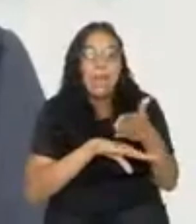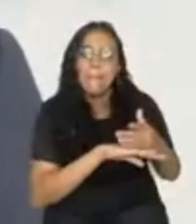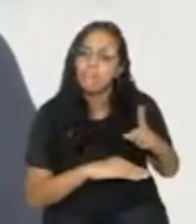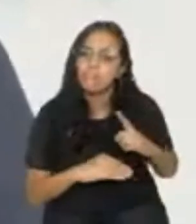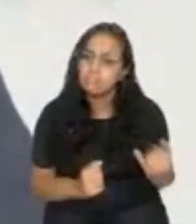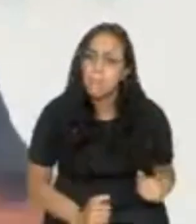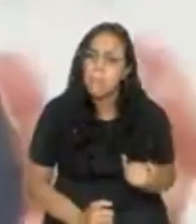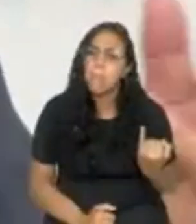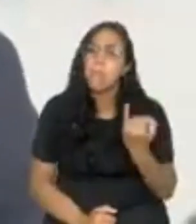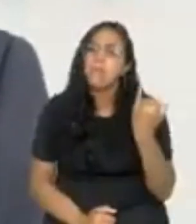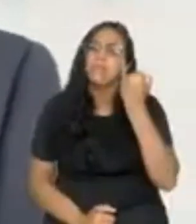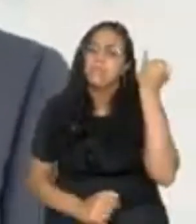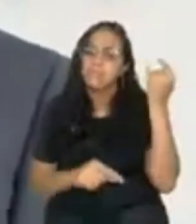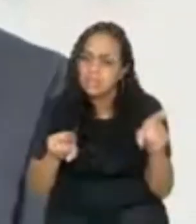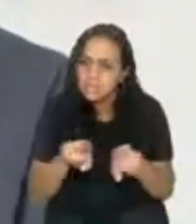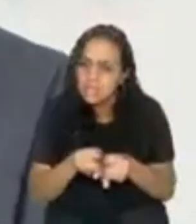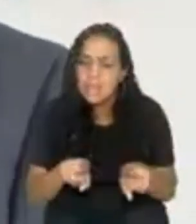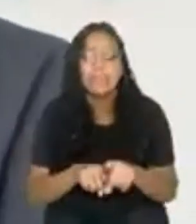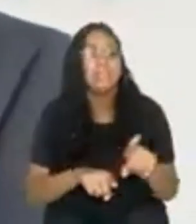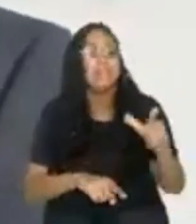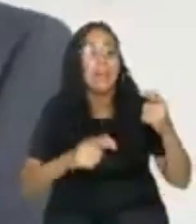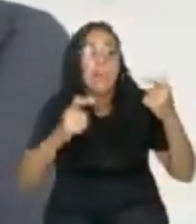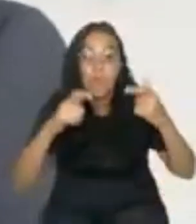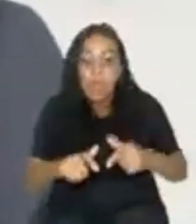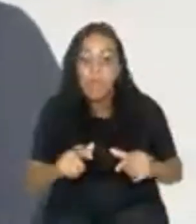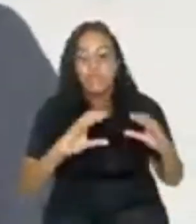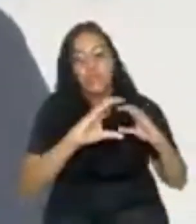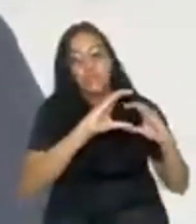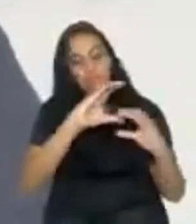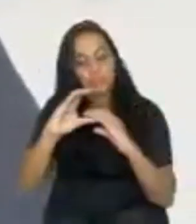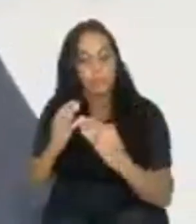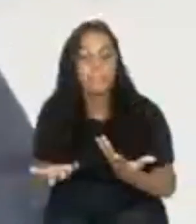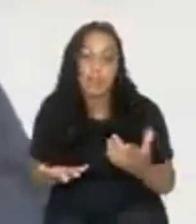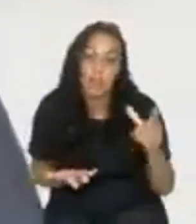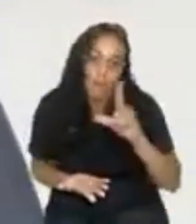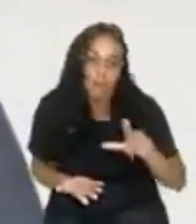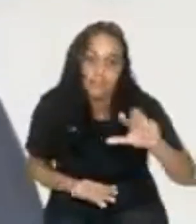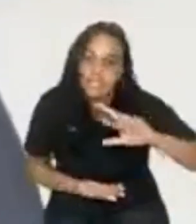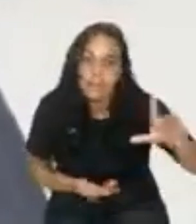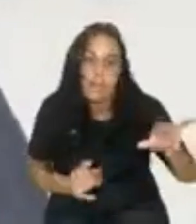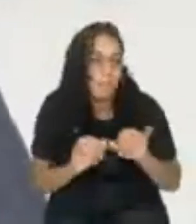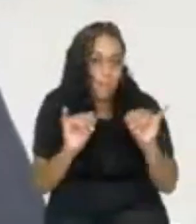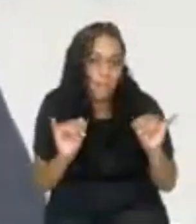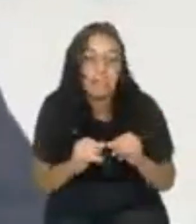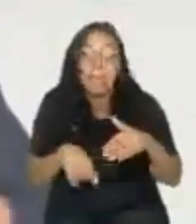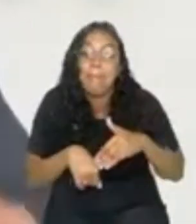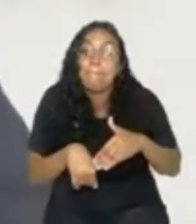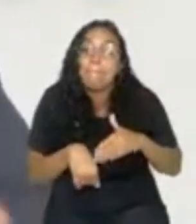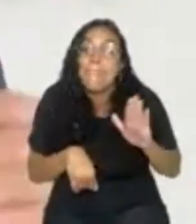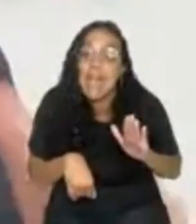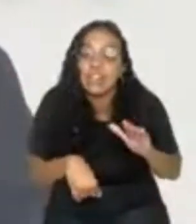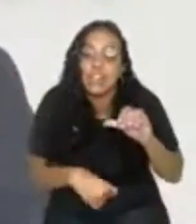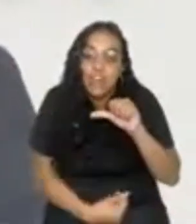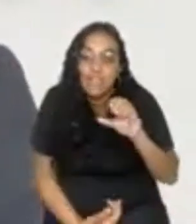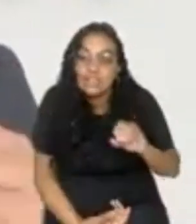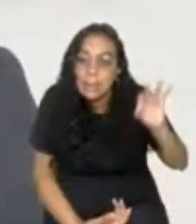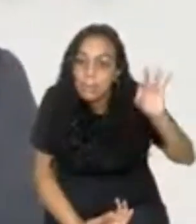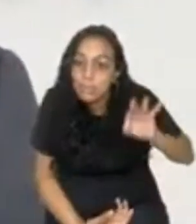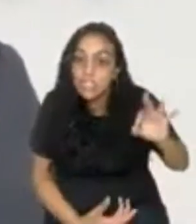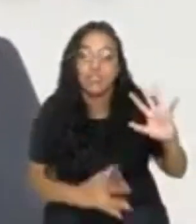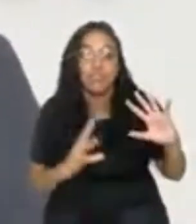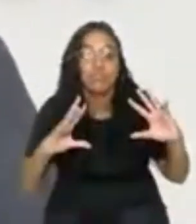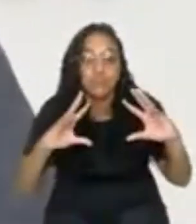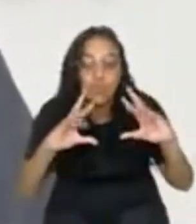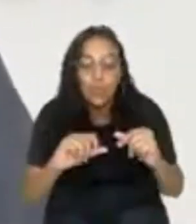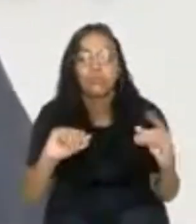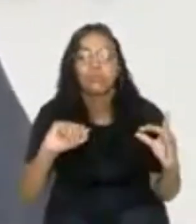muito valor para o consumidor segurado e para o setor como um todo. Não é à toa que mais de 90% de